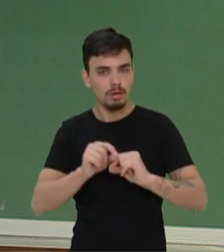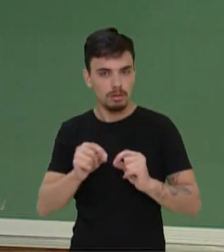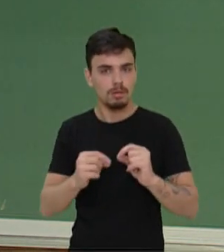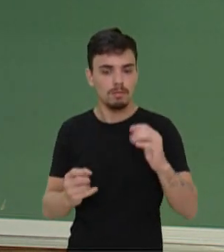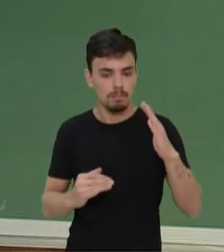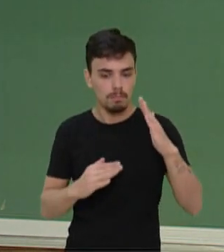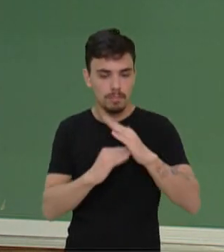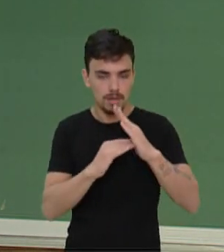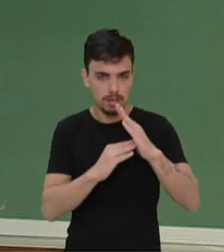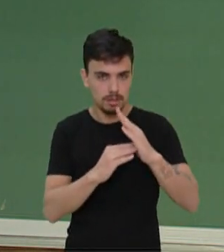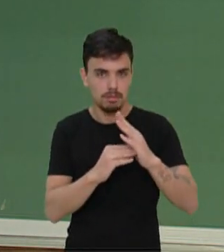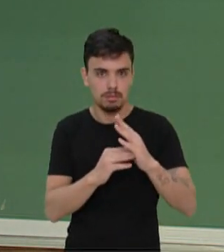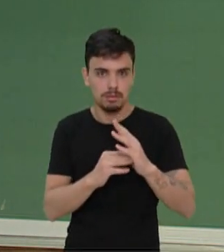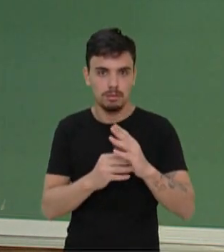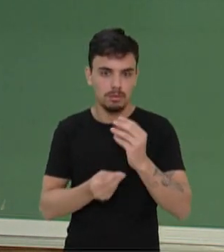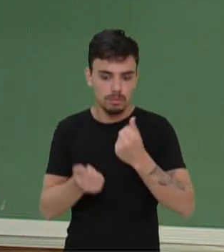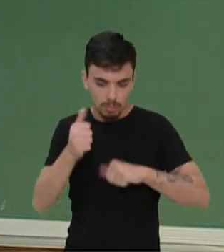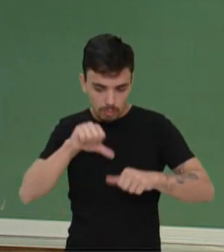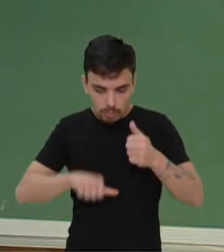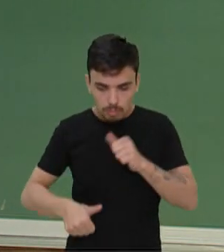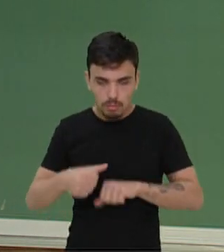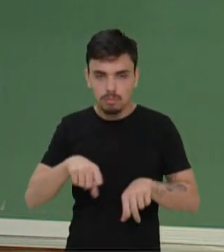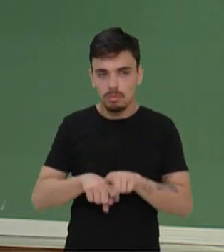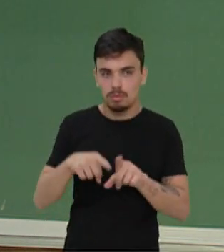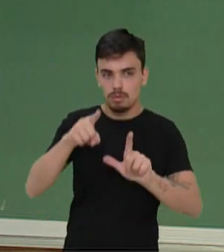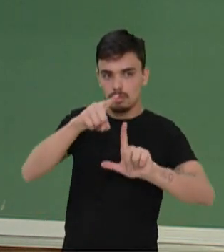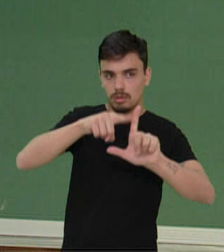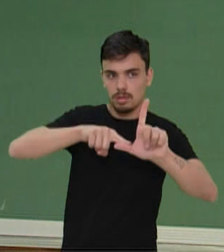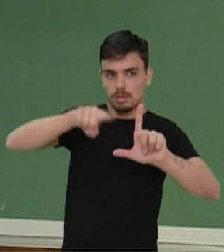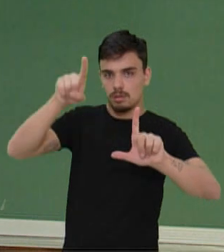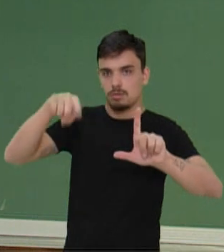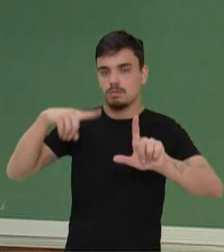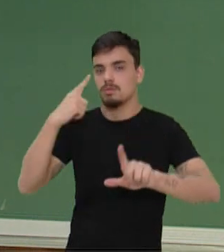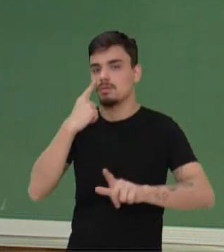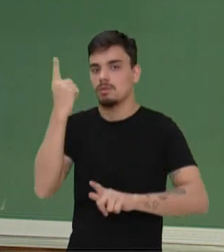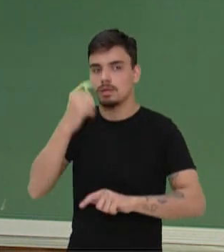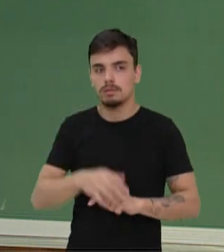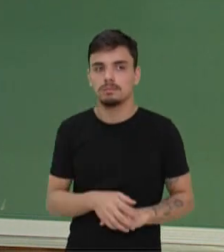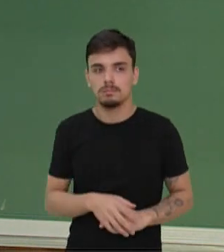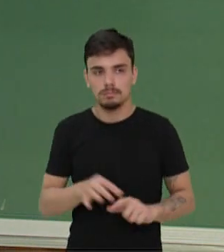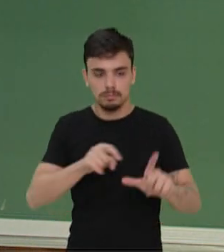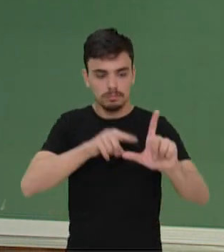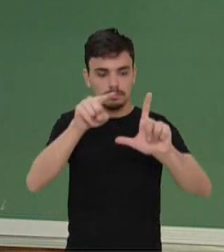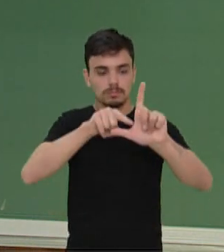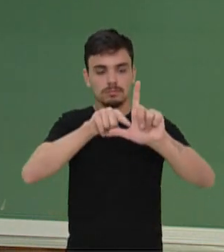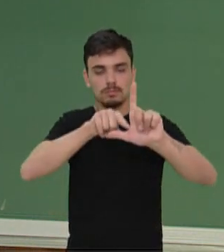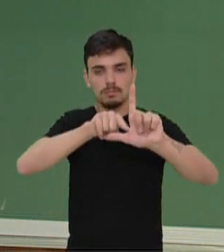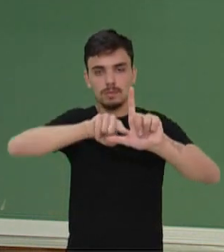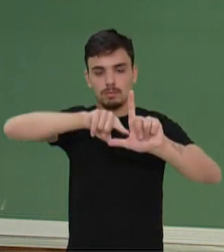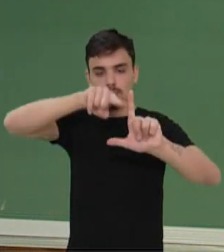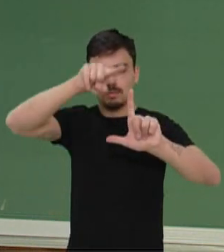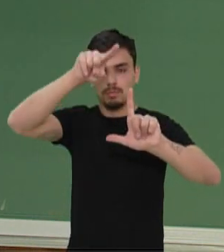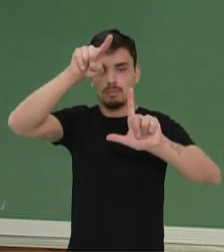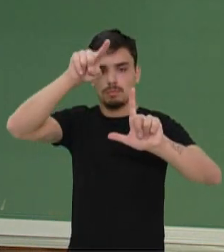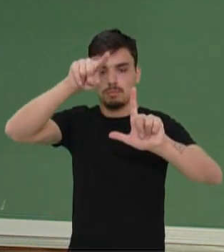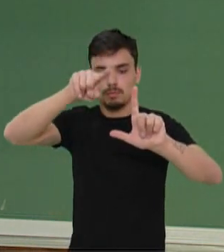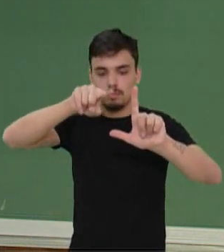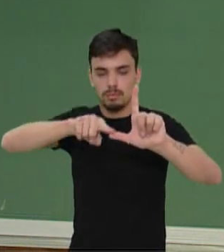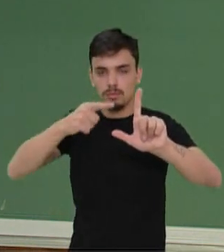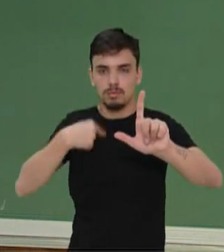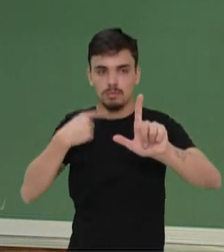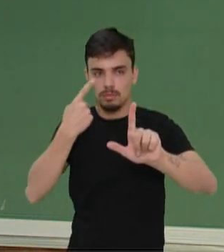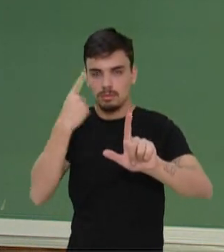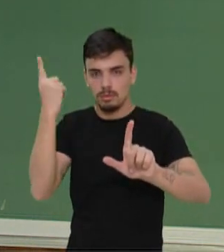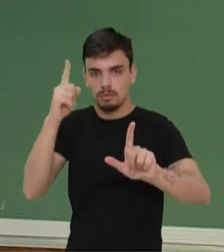né? Então, olha o gráfico. O gráfico é parecido com esse aqui, olha só. Ele vem, né, sobe, até chegar nesse nível aqui,